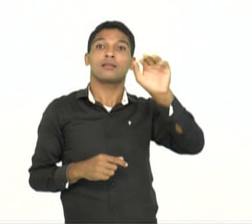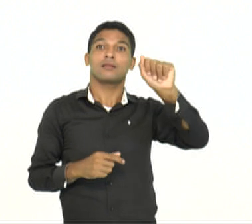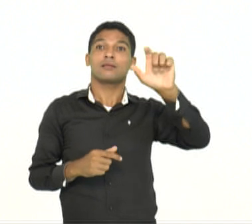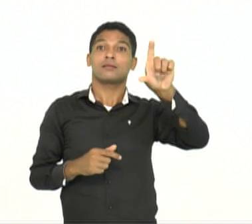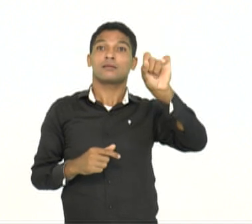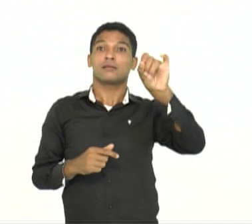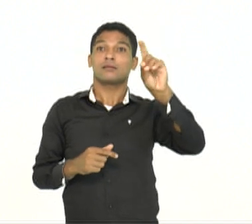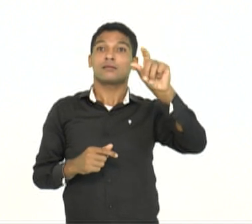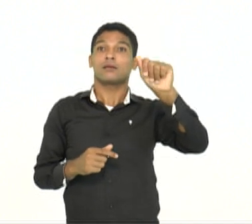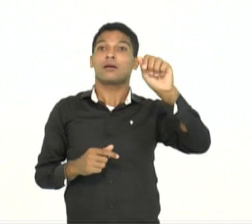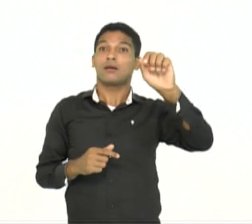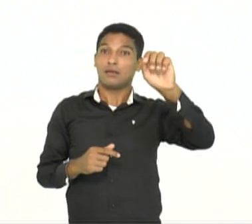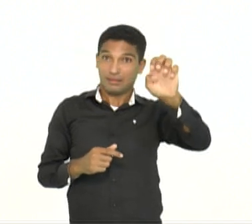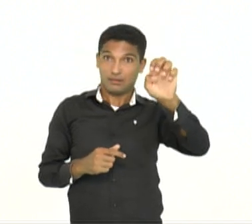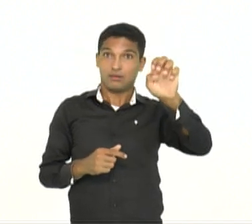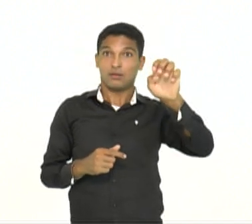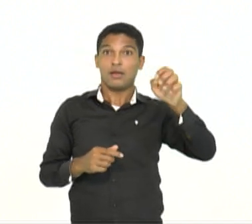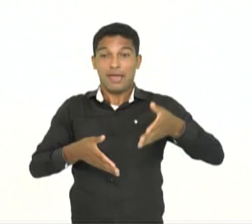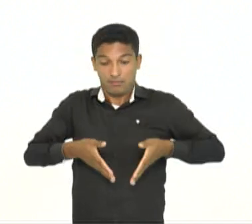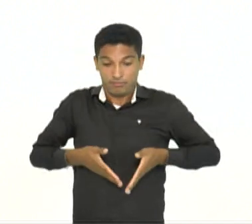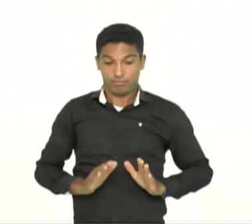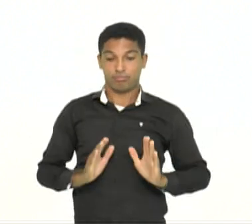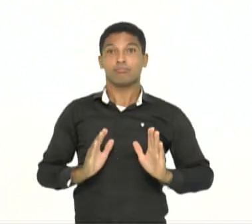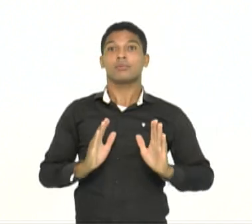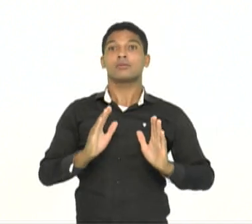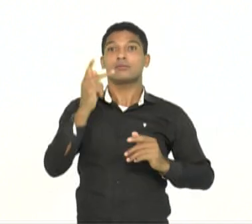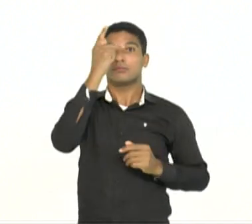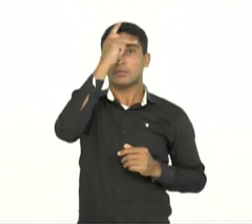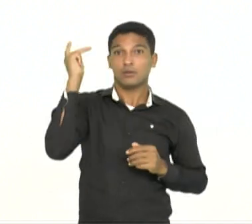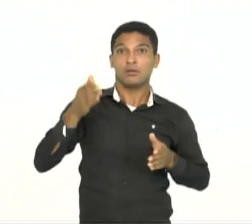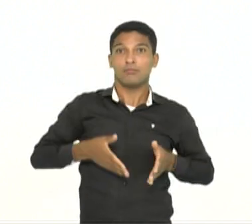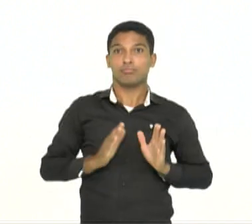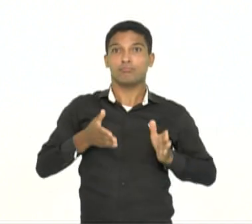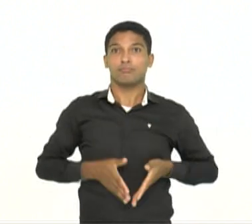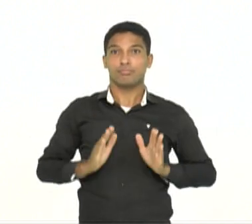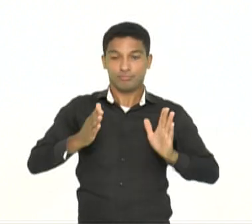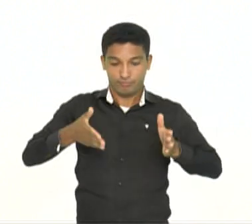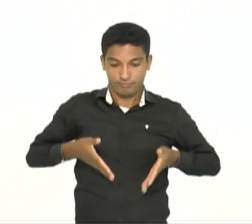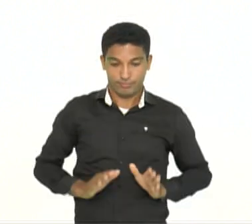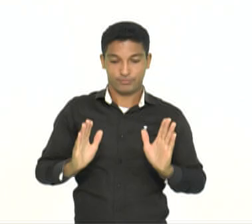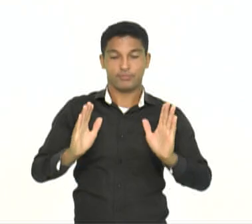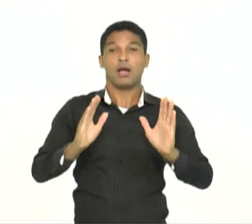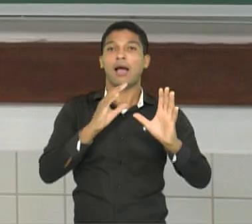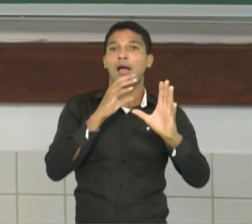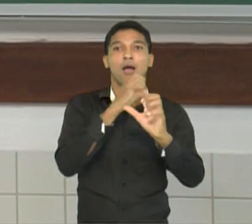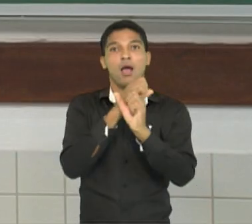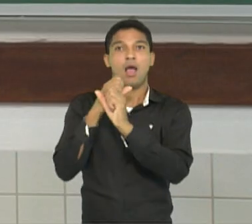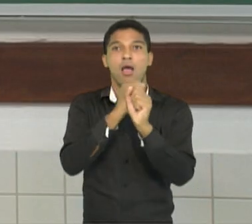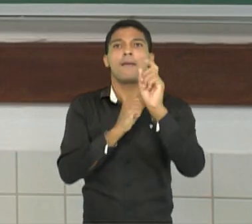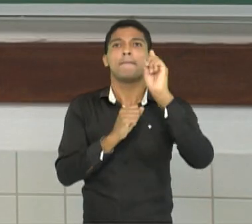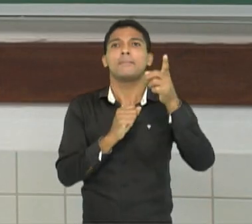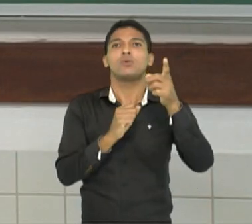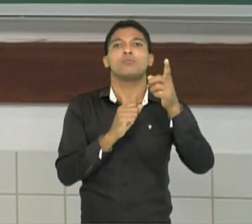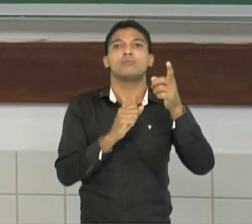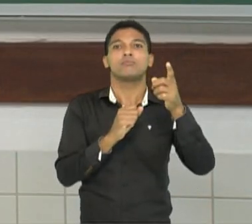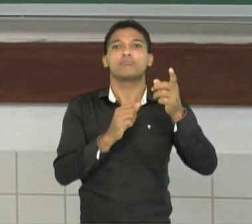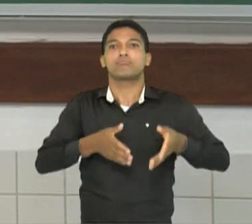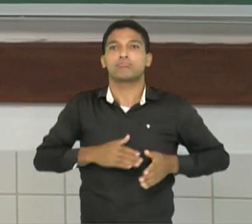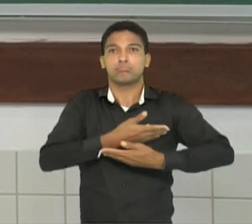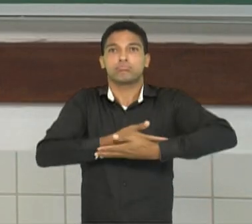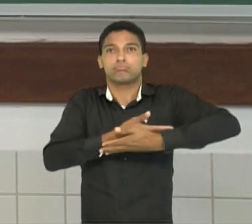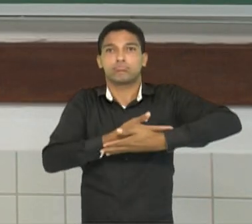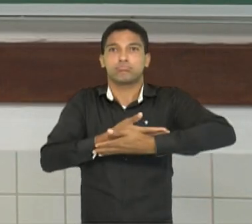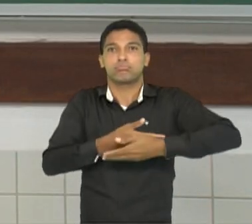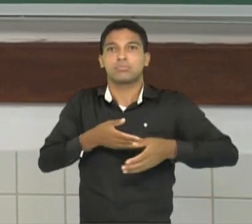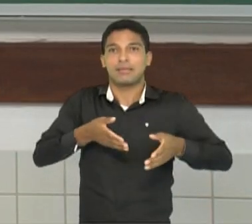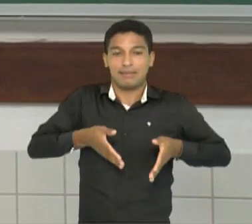O número de nascimentos por grupo de pessoas. Normalmente é feito o cálculo por grupo de 1000 pessoas. Então, eu tenho um